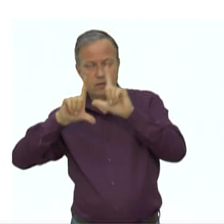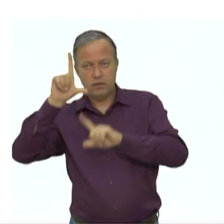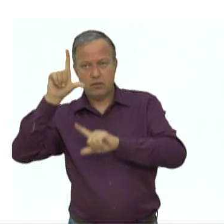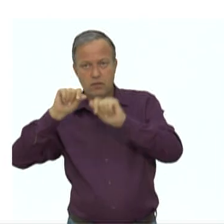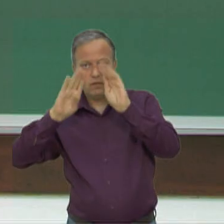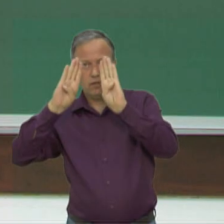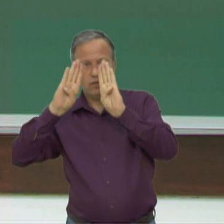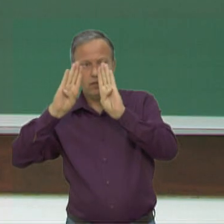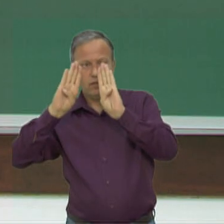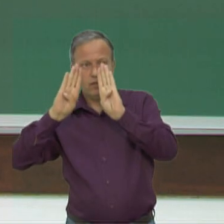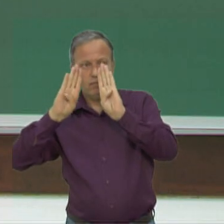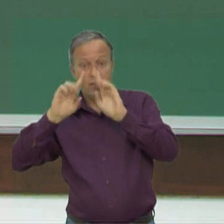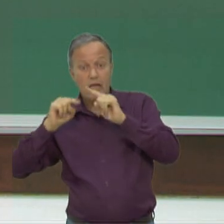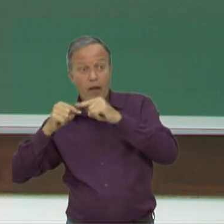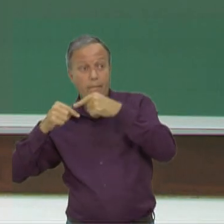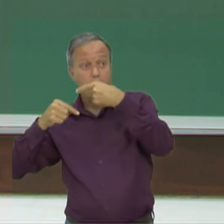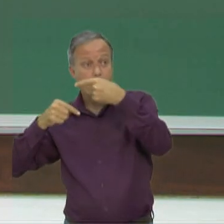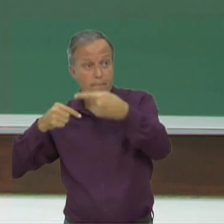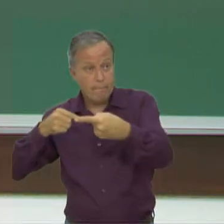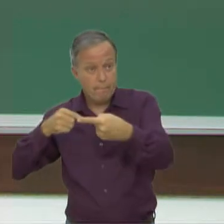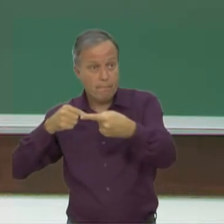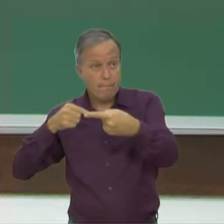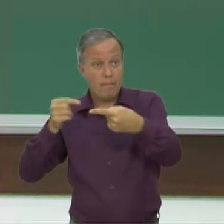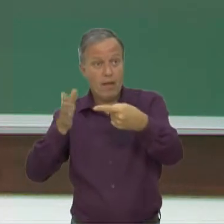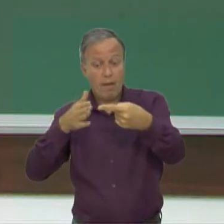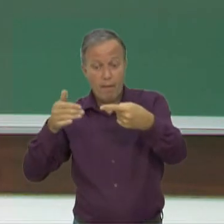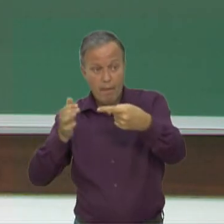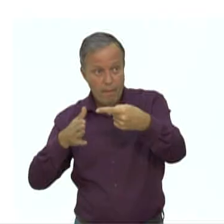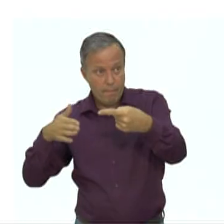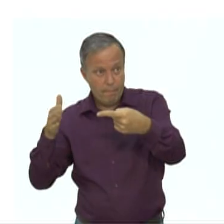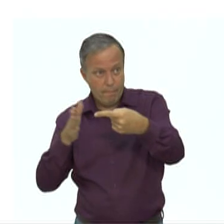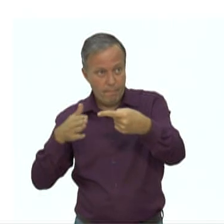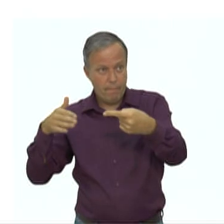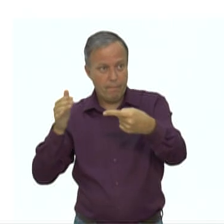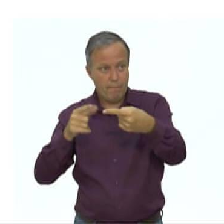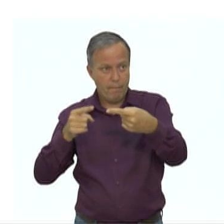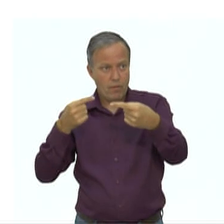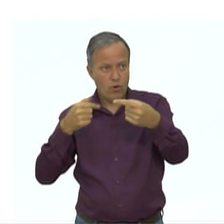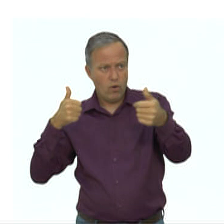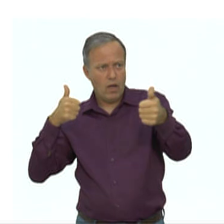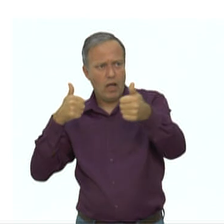um tempo para você pensar e responder, ok?